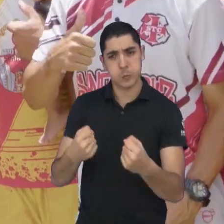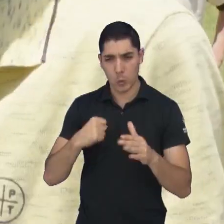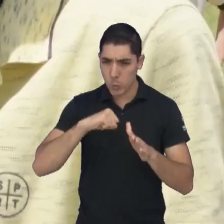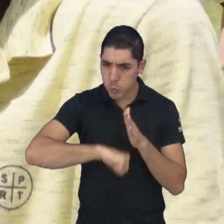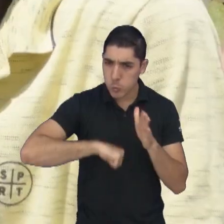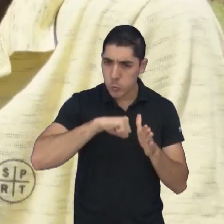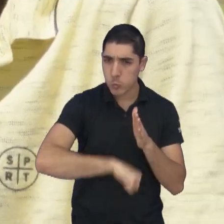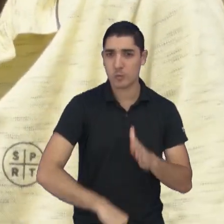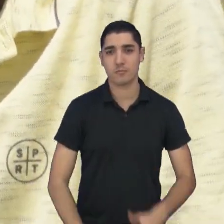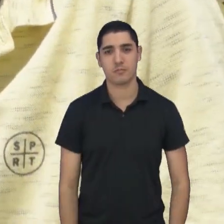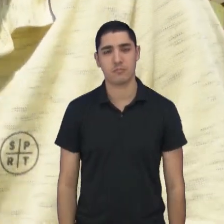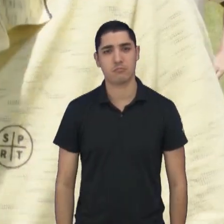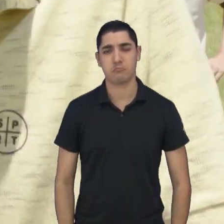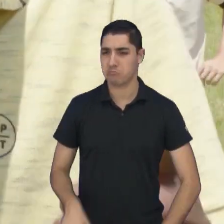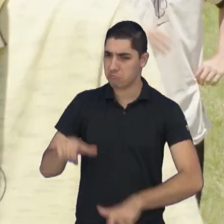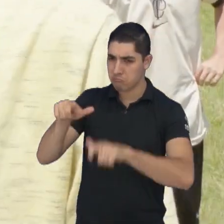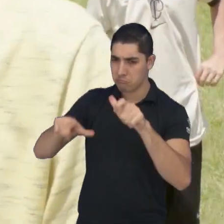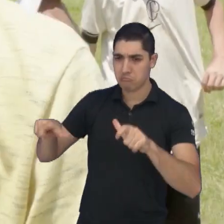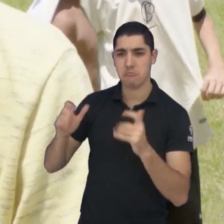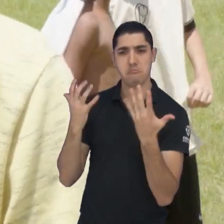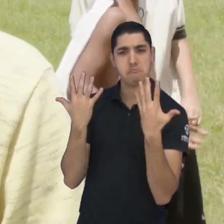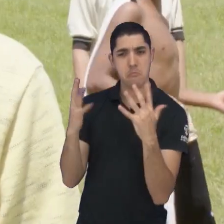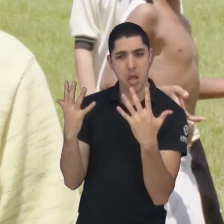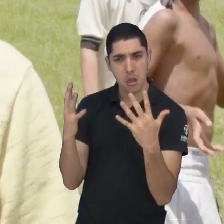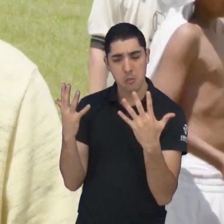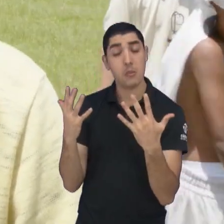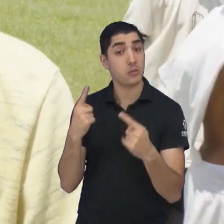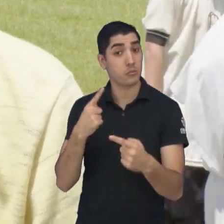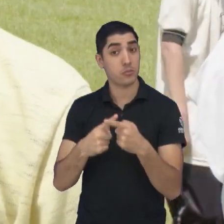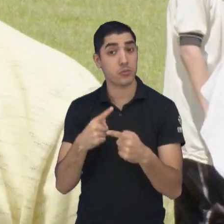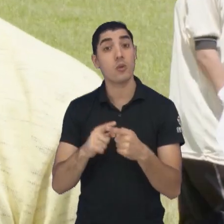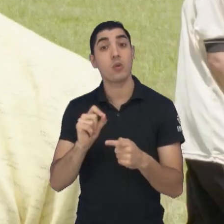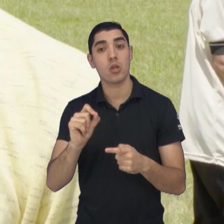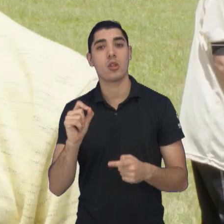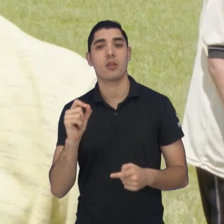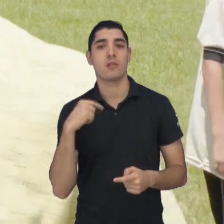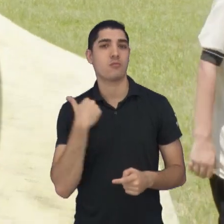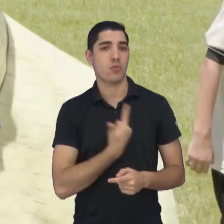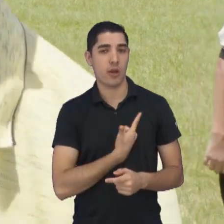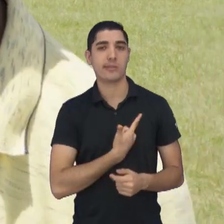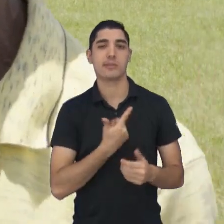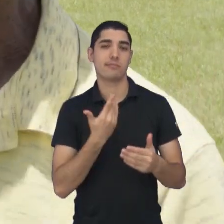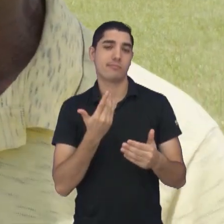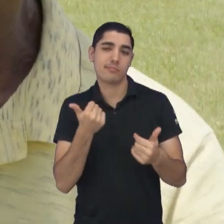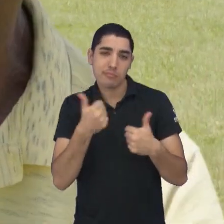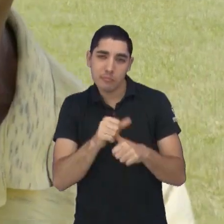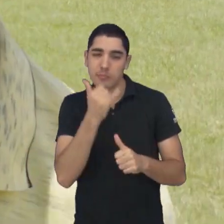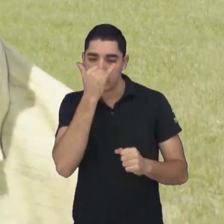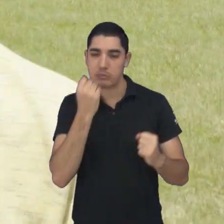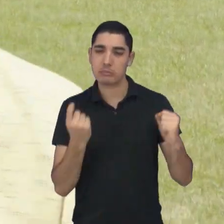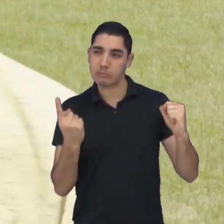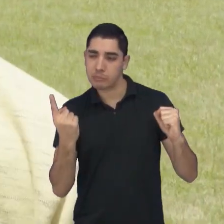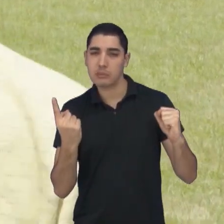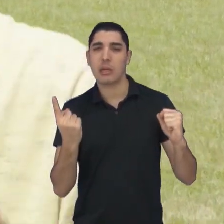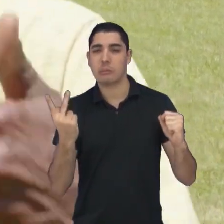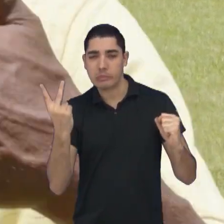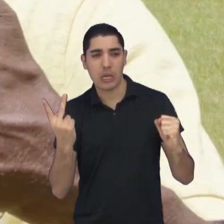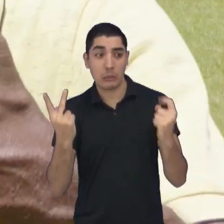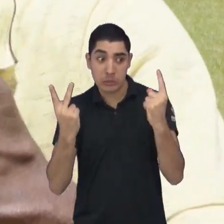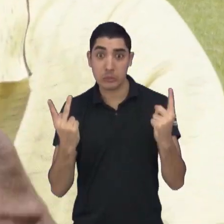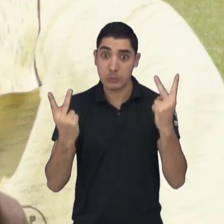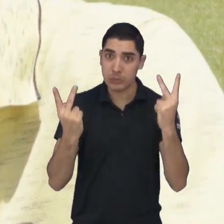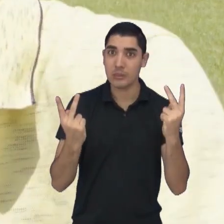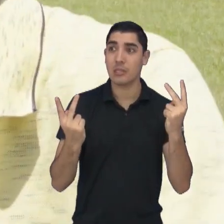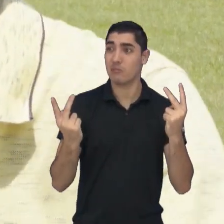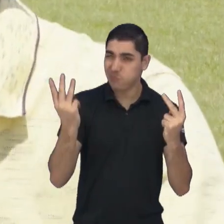partida. Os meninos estão de parabéns, porque todos os gols a gente saiu atrás. E eles foram buscar com dignidade, com trabalho,